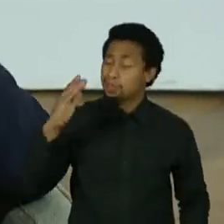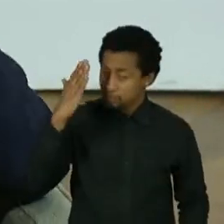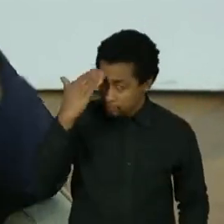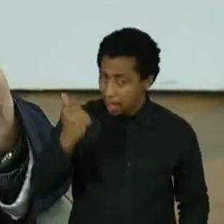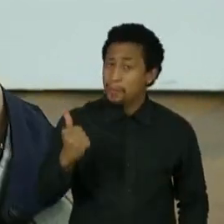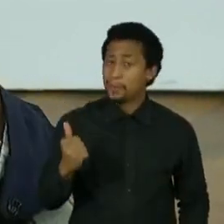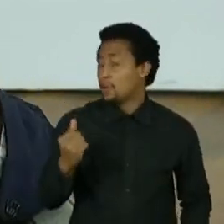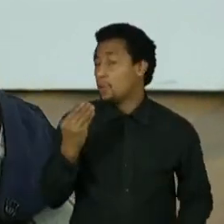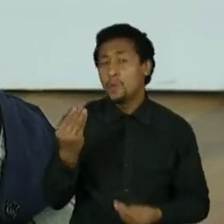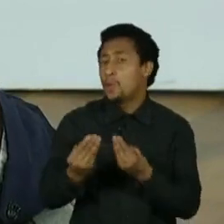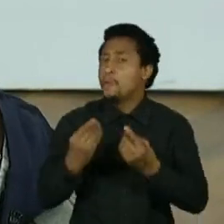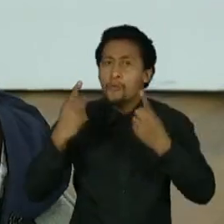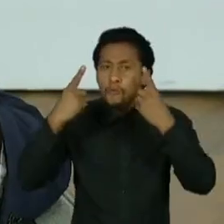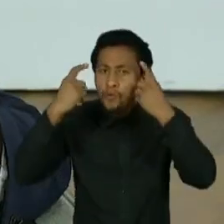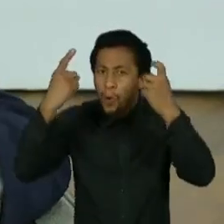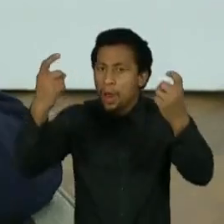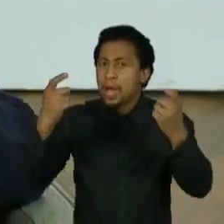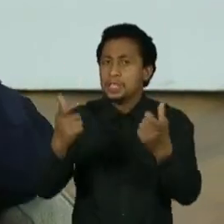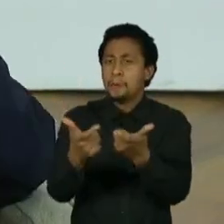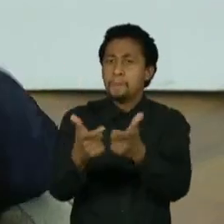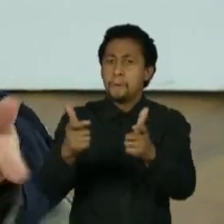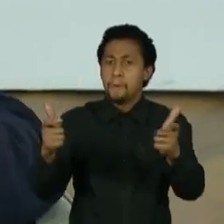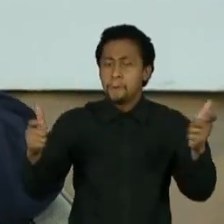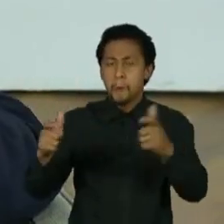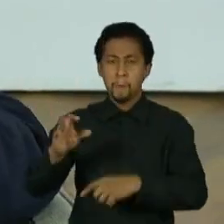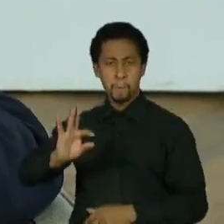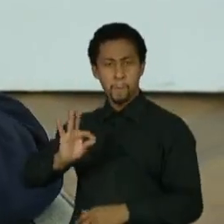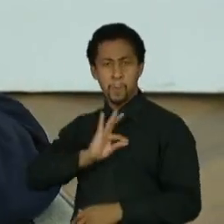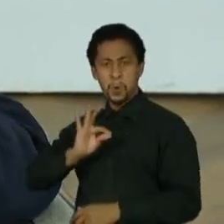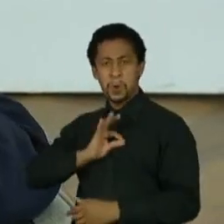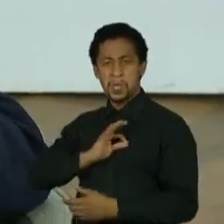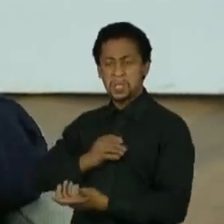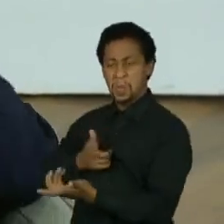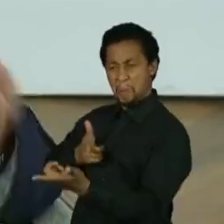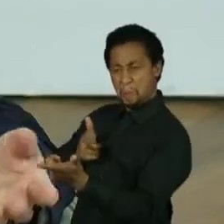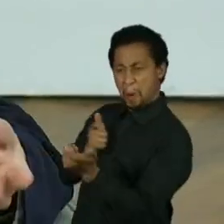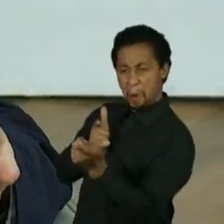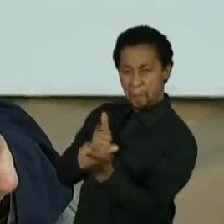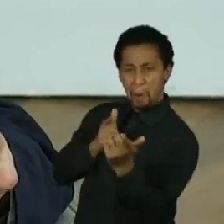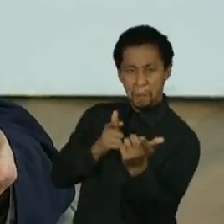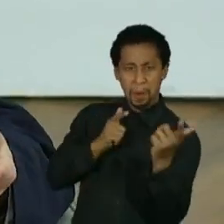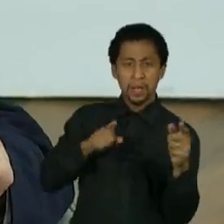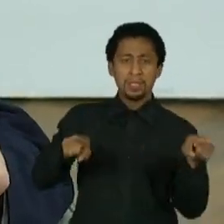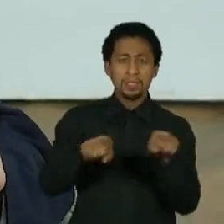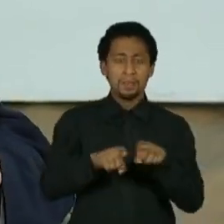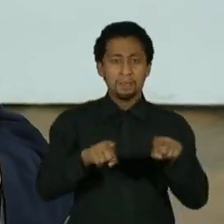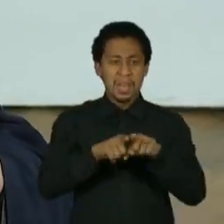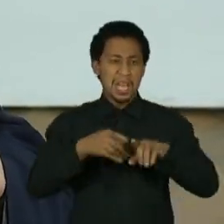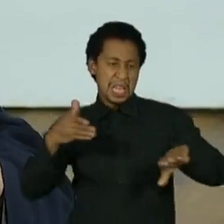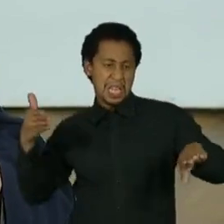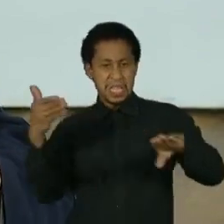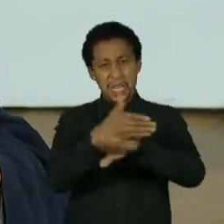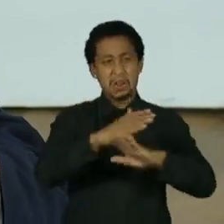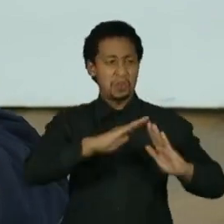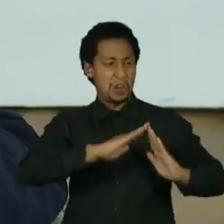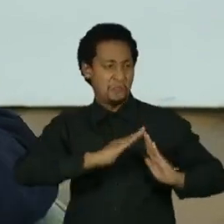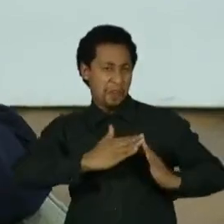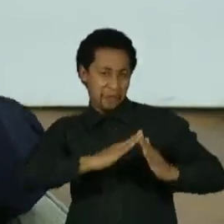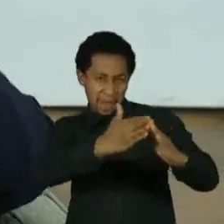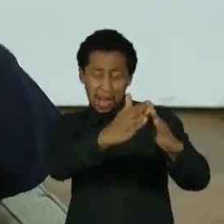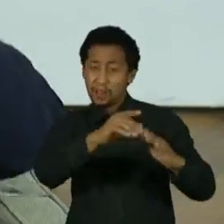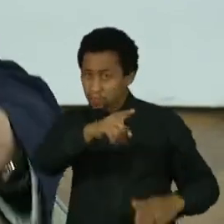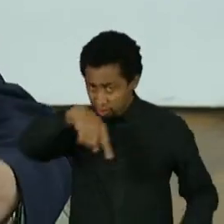a violência, a letalidade policial, as forças de ocupação da PM nas periferias das grandes